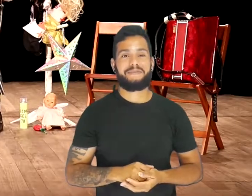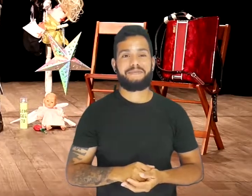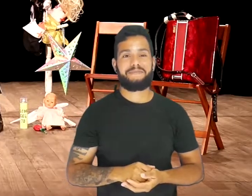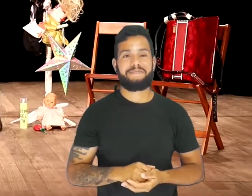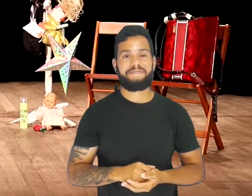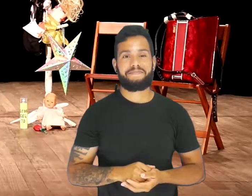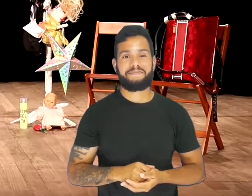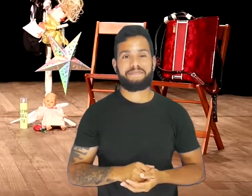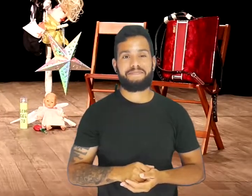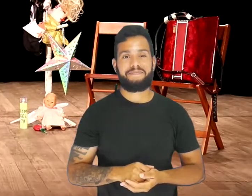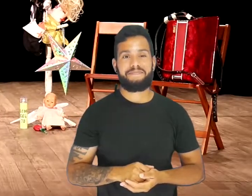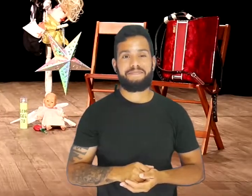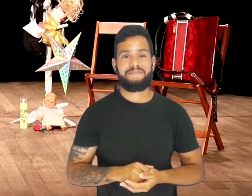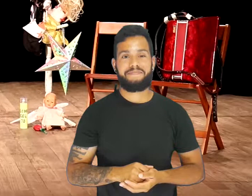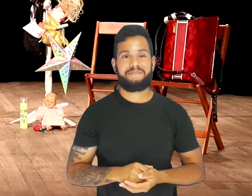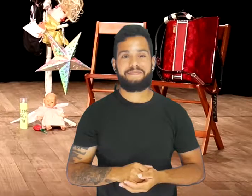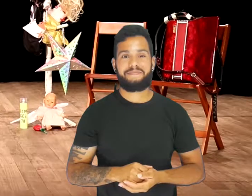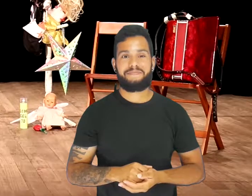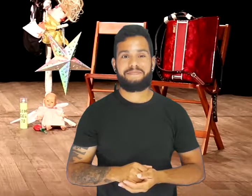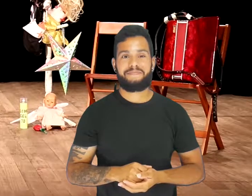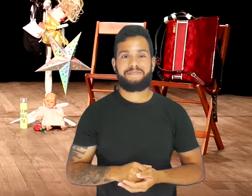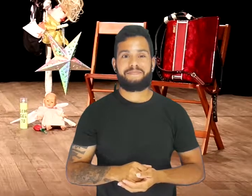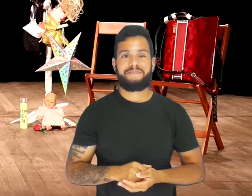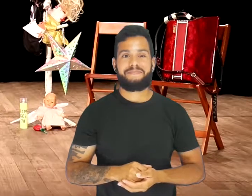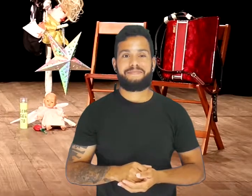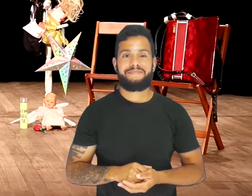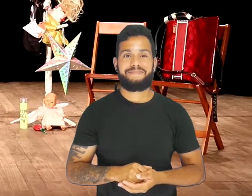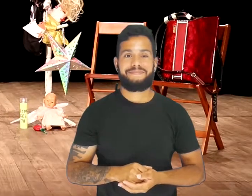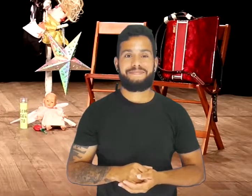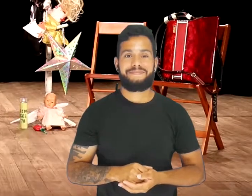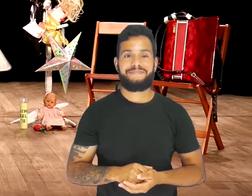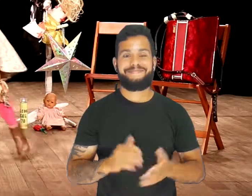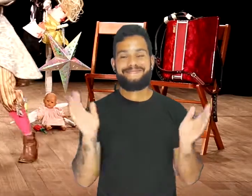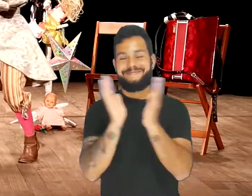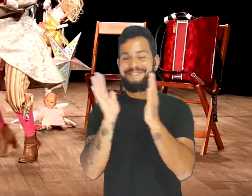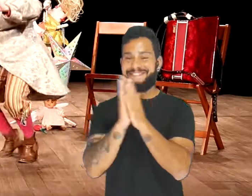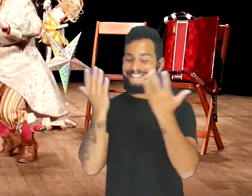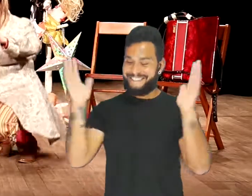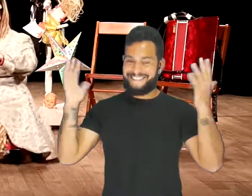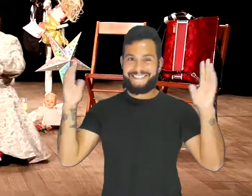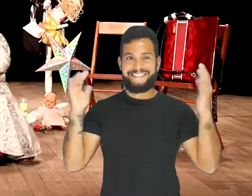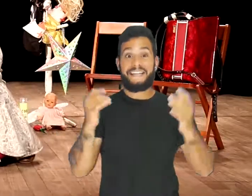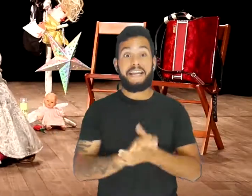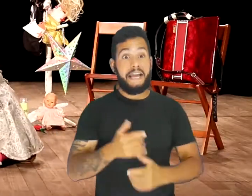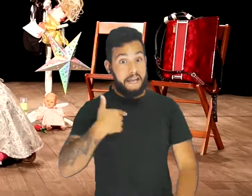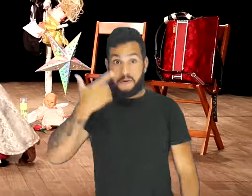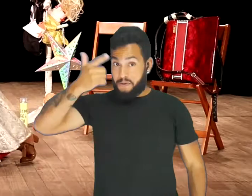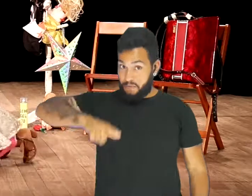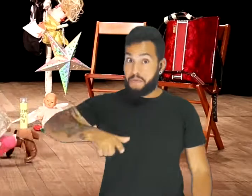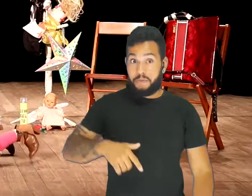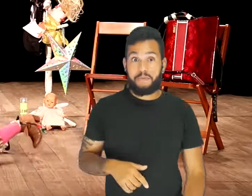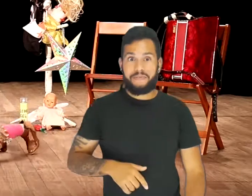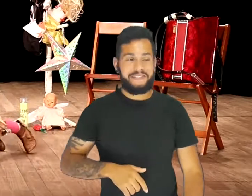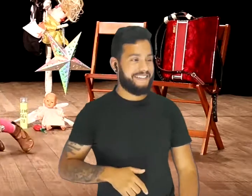Dá uma cambalhota. Cuidado com o microfone. Cuidado com a coisa, se quebrar deles mesmo. Eu vou de costa pra frente. Eu não sei, tá? A cambalhota